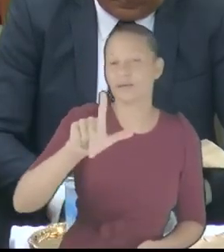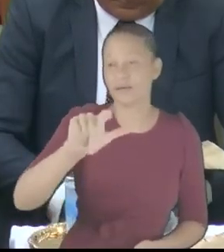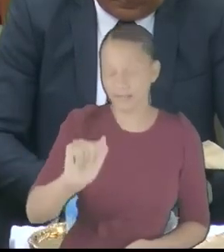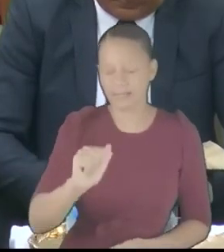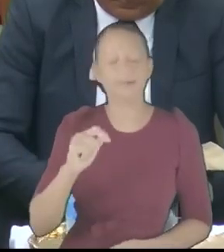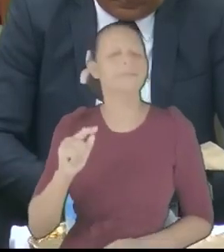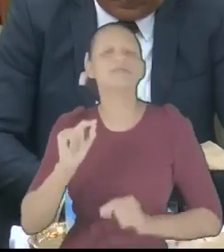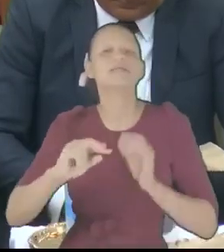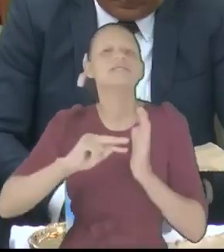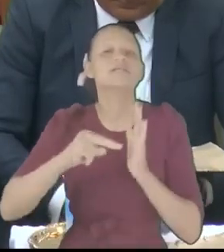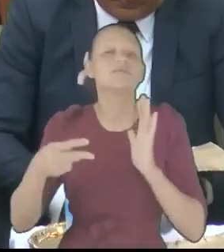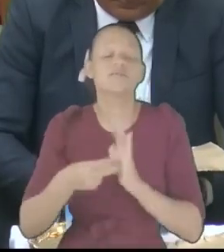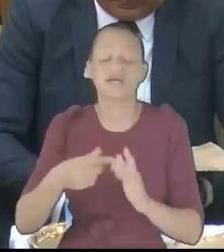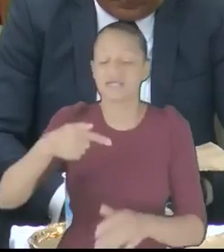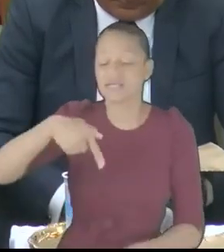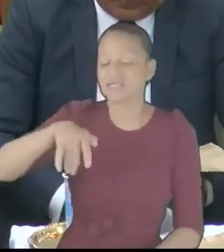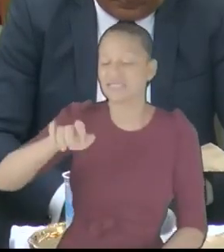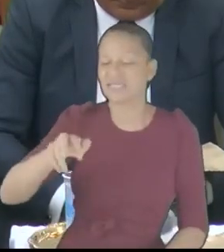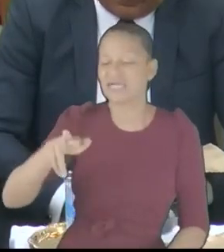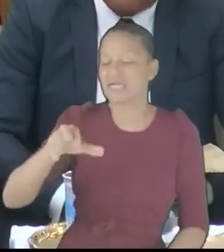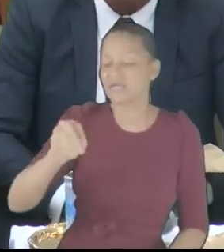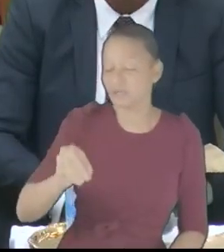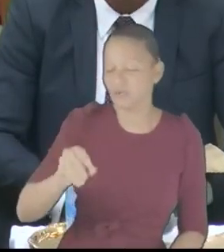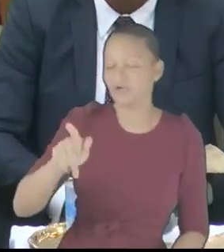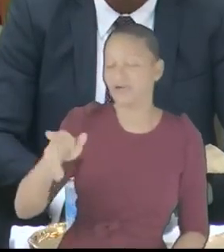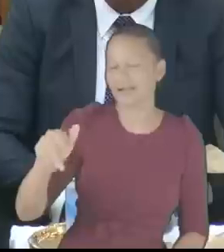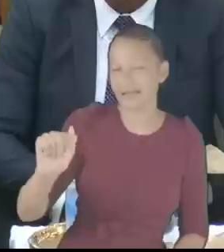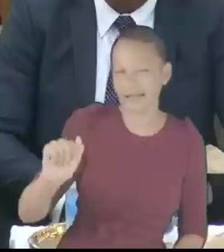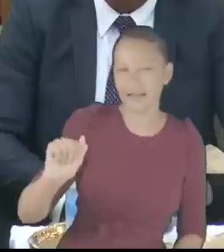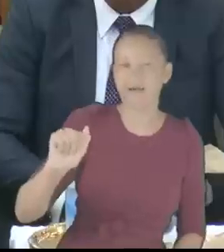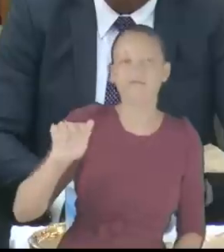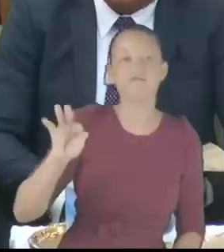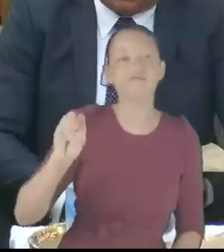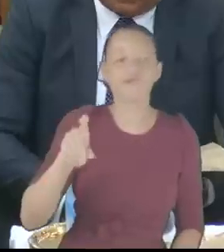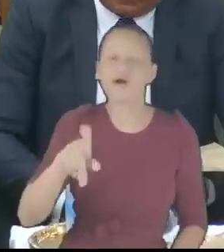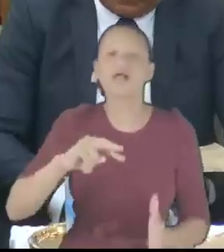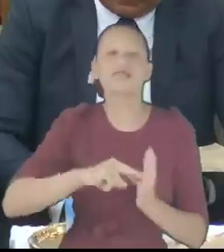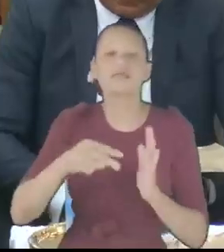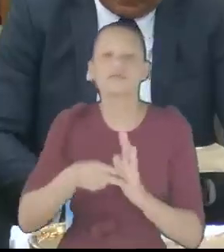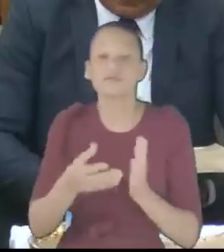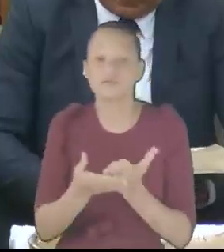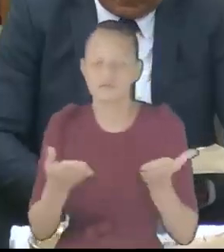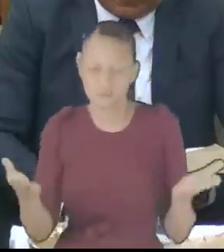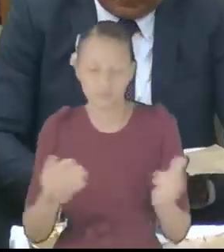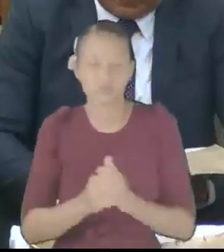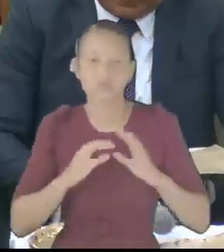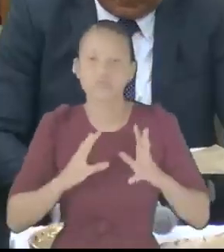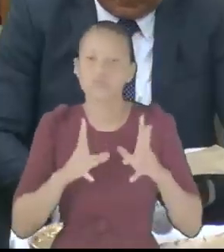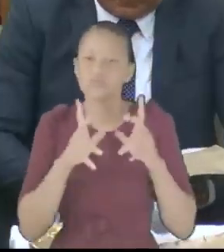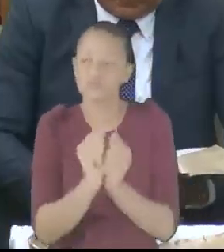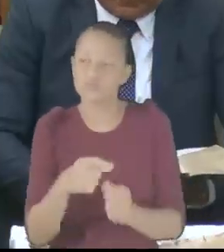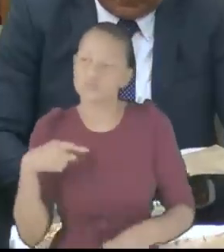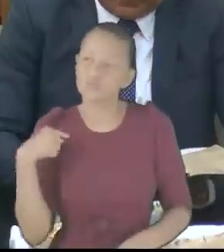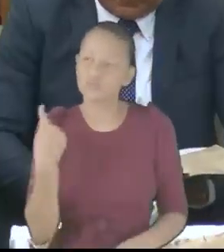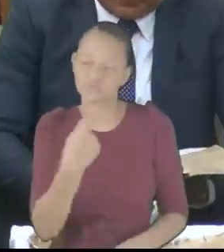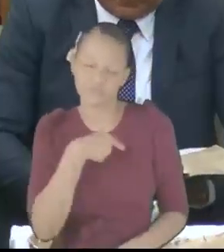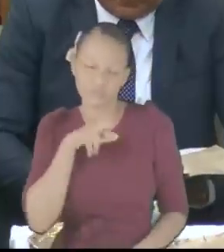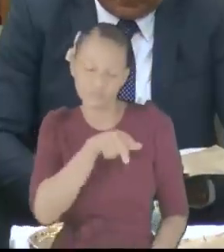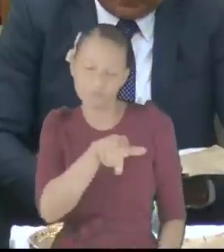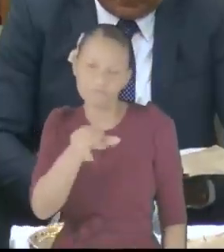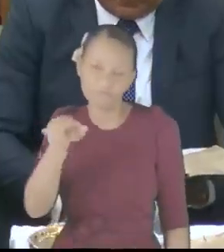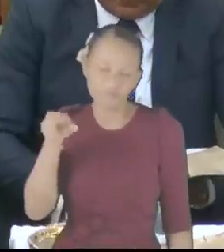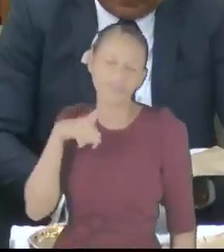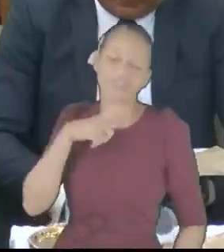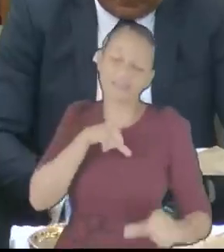queirografon, que de onde vem a palavra dívida no direito, dívida quirografada. Todos nós, irmãos, nós